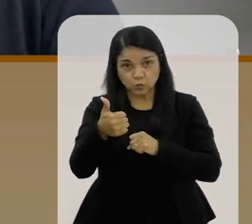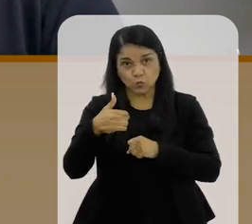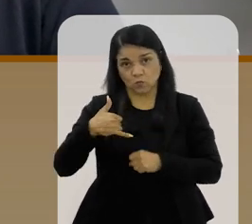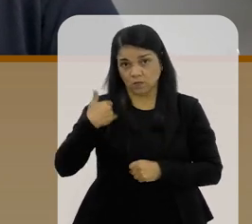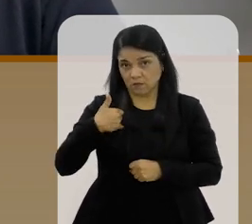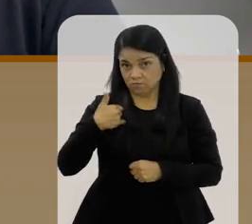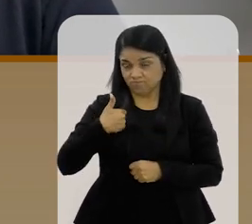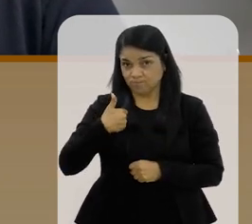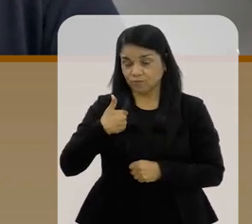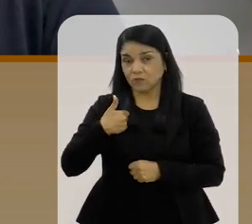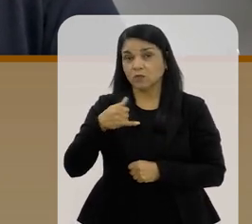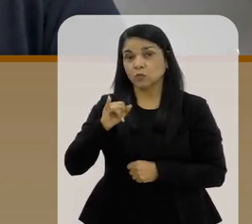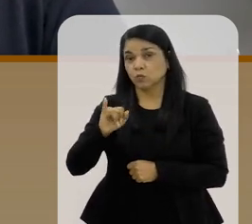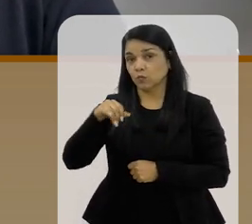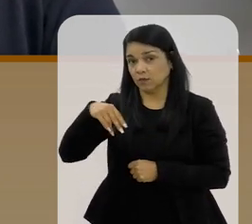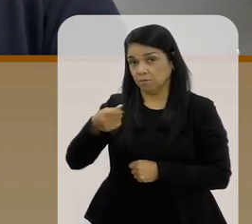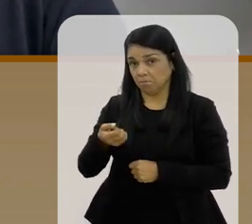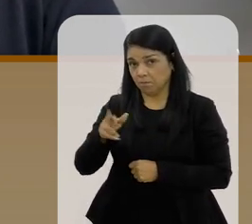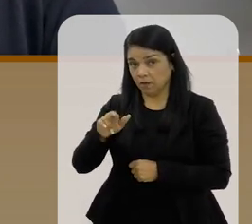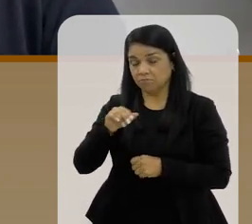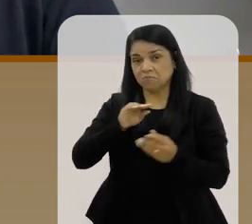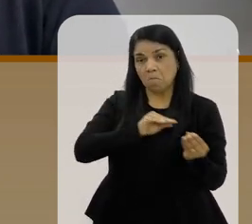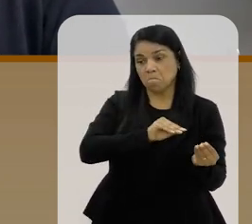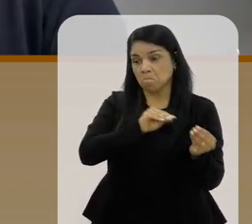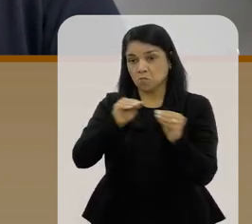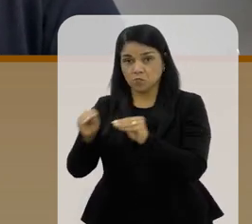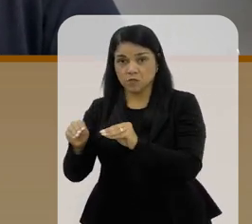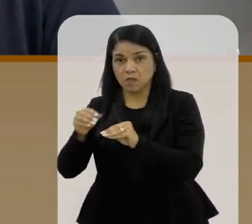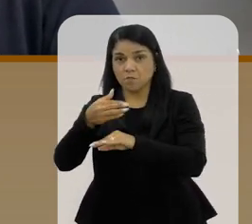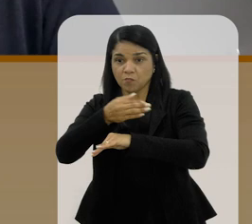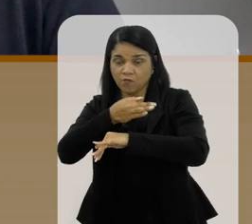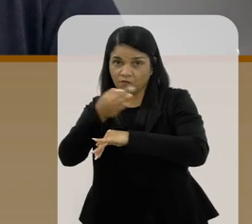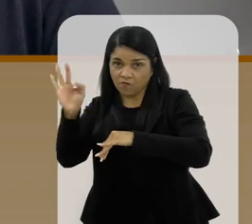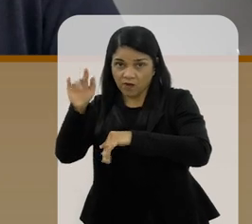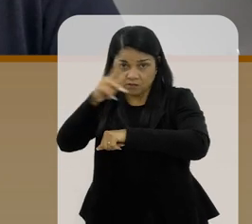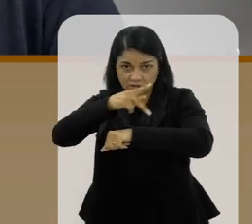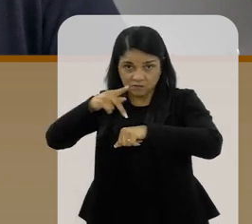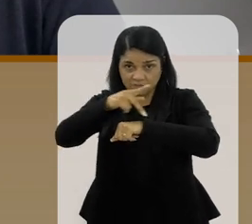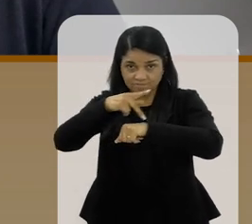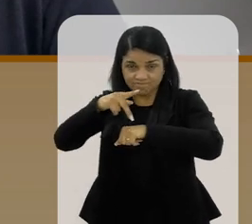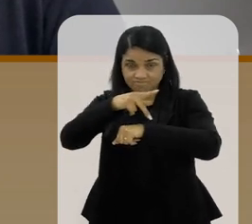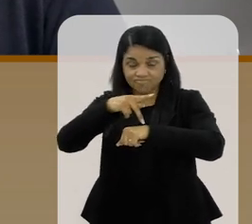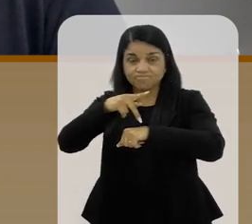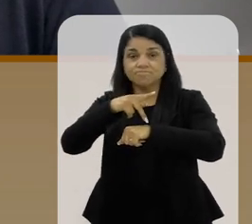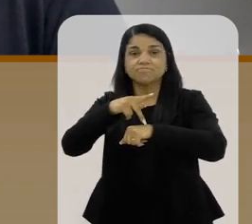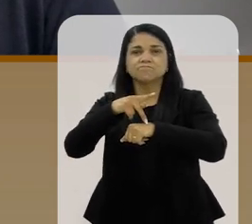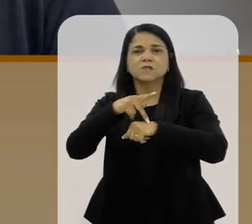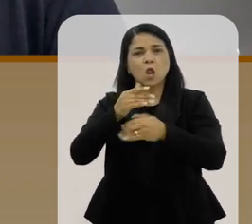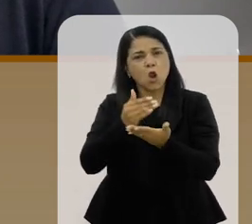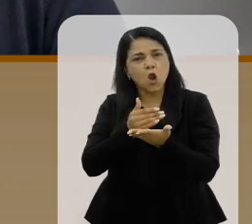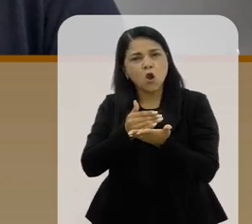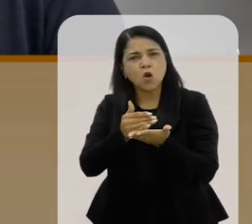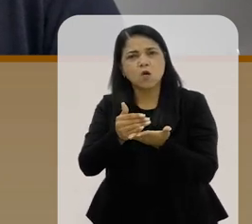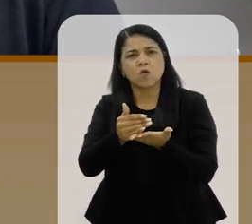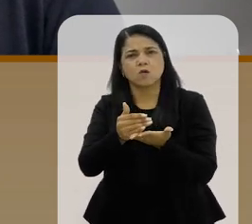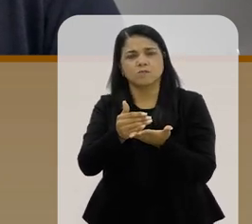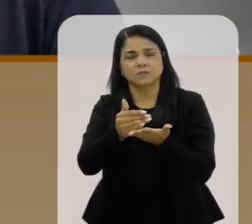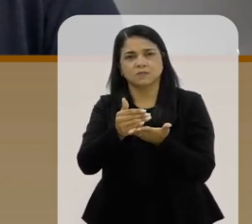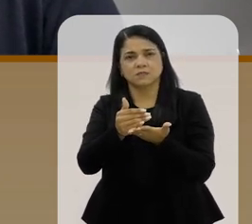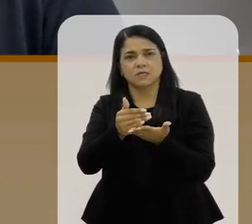21 no IMPA e fui para a França na sequência, no semestre seguinte, onde eu comecei